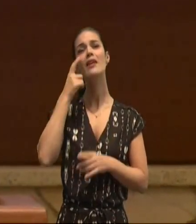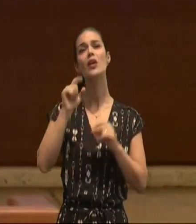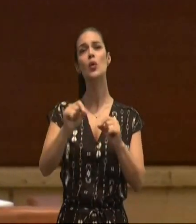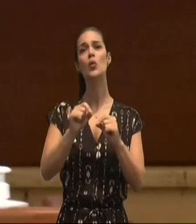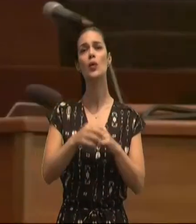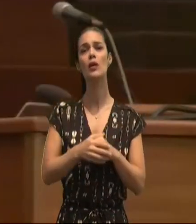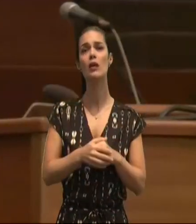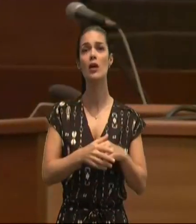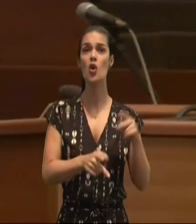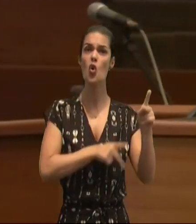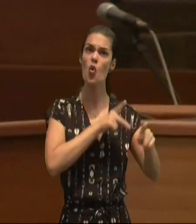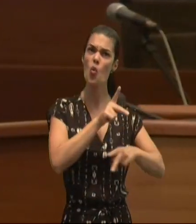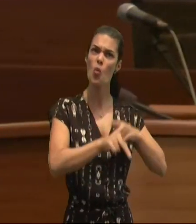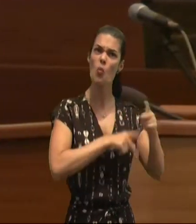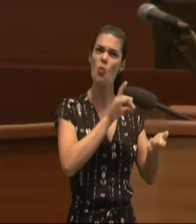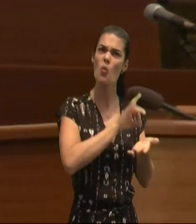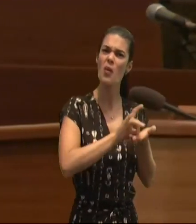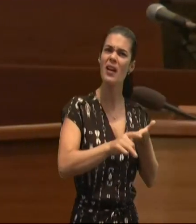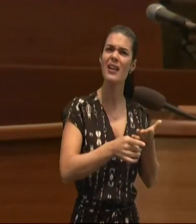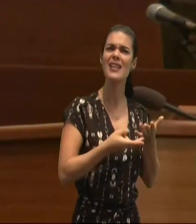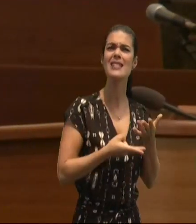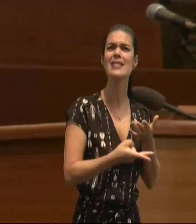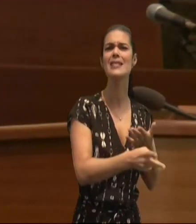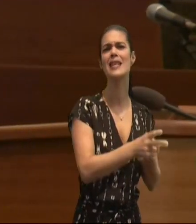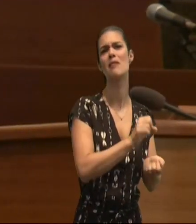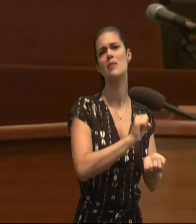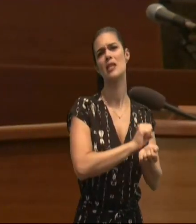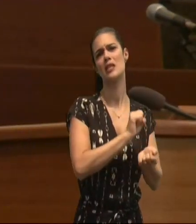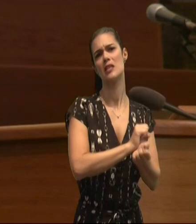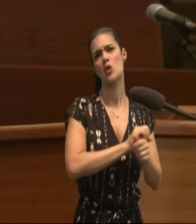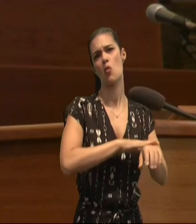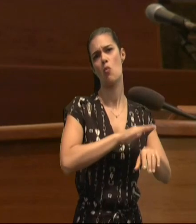que os filisteus estavam sempre esperando o momento para